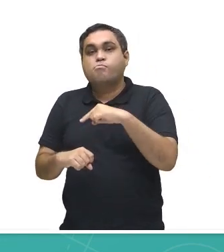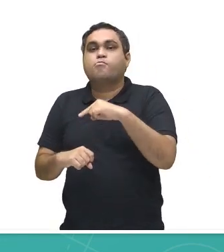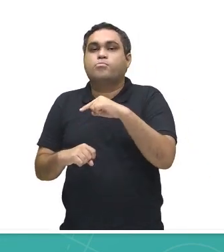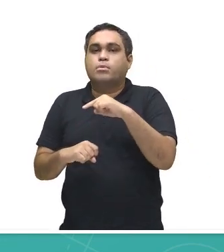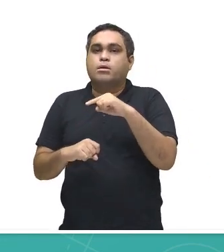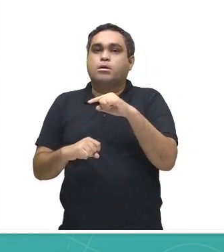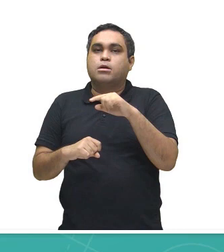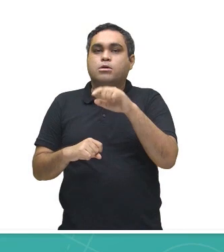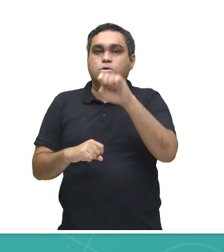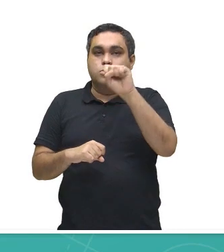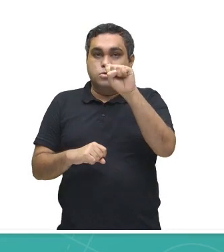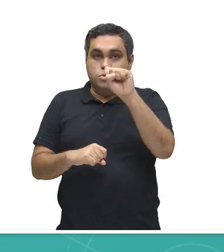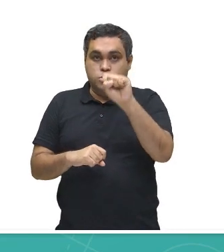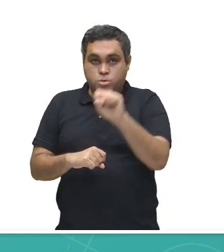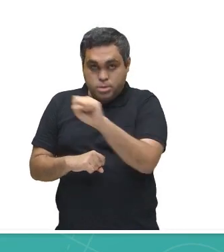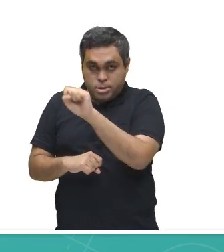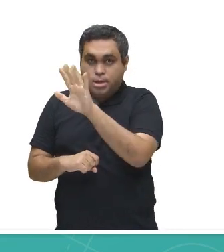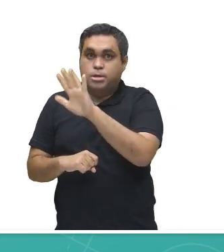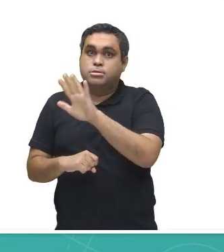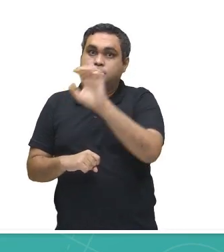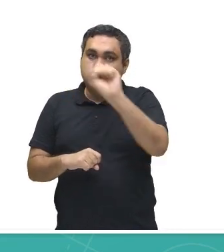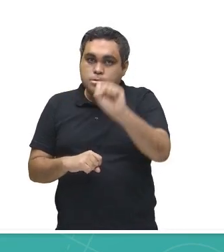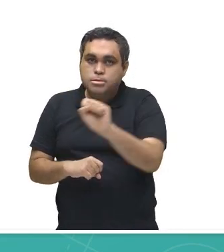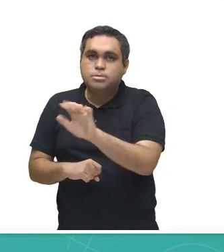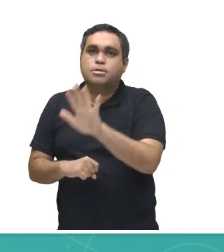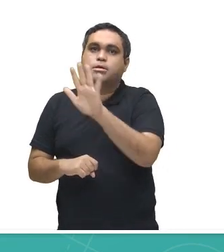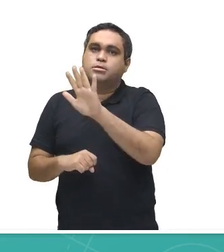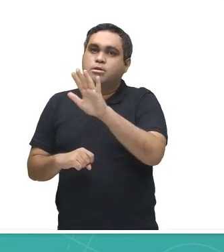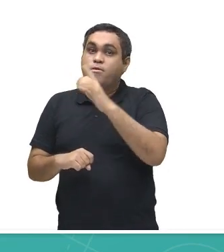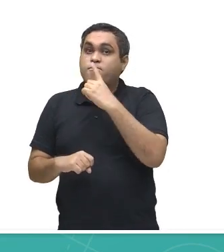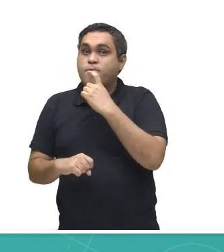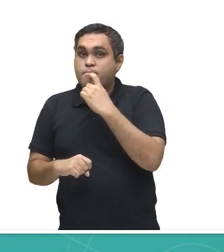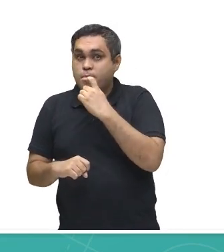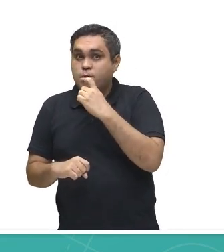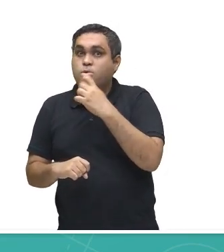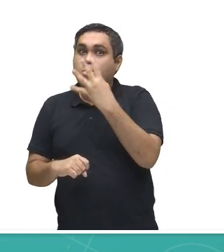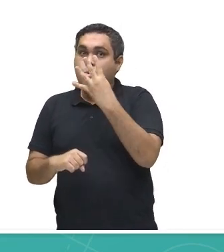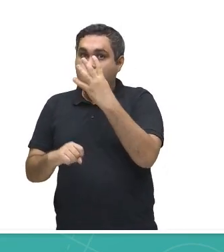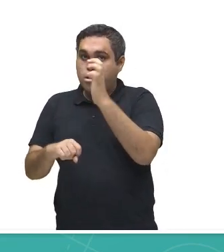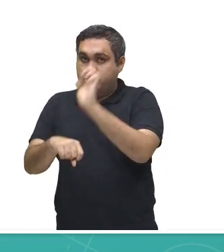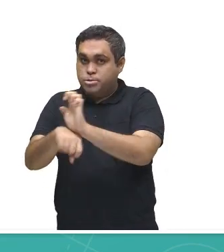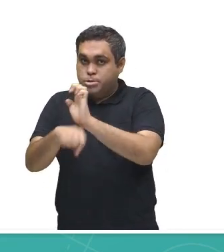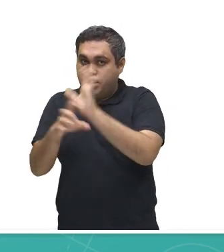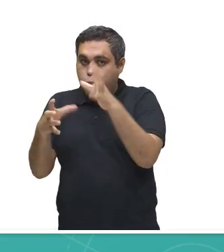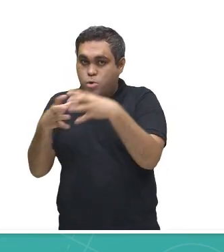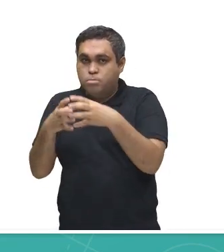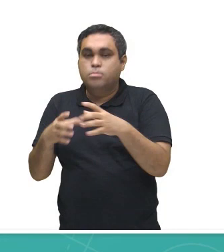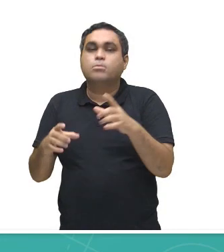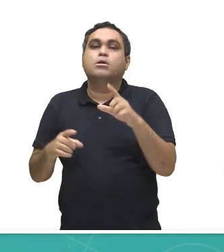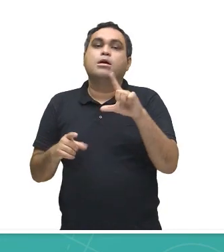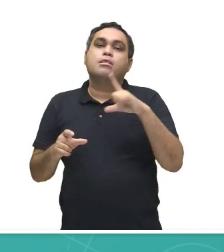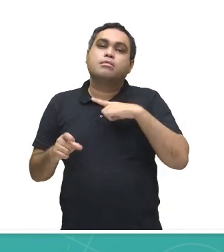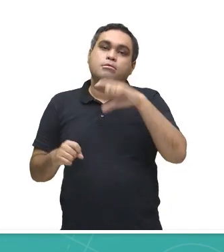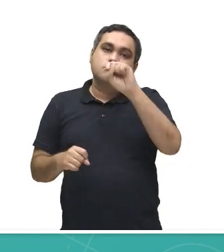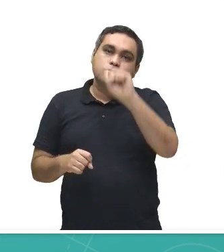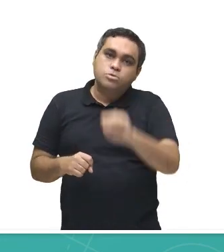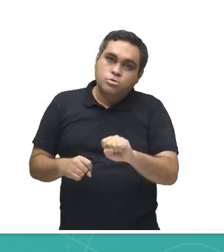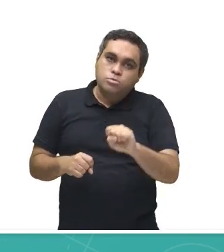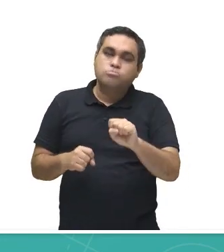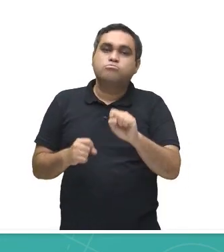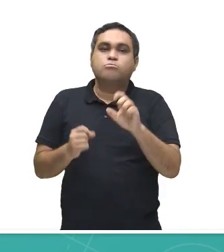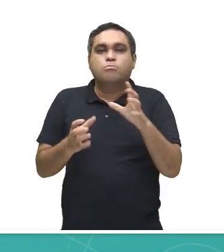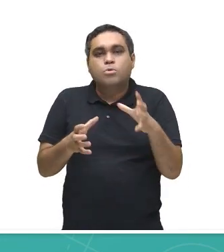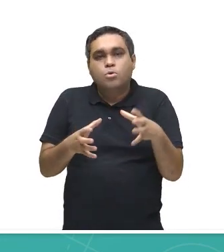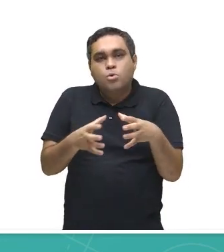nós teremos aí 4 estados. Também temos a região sul, é a menor região do nosso país, formado